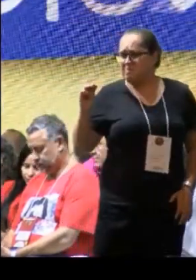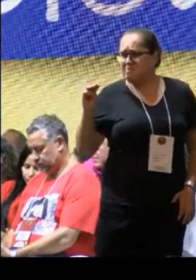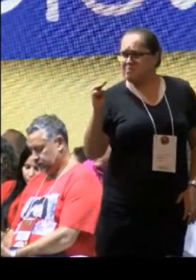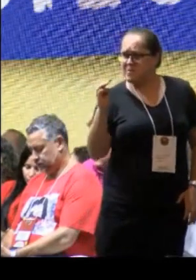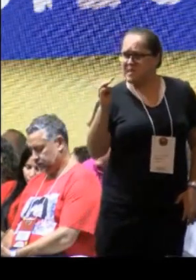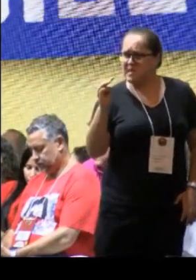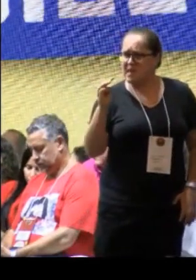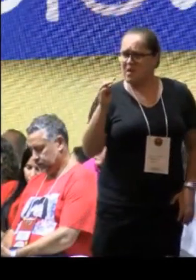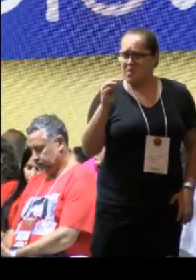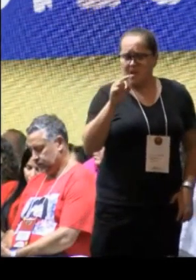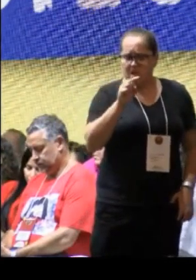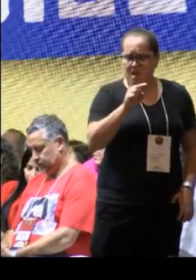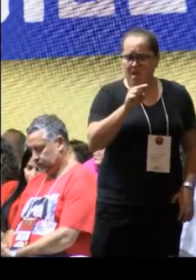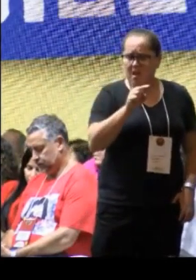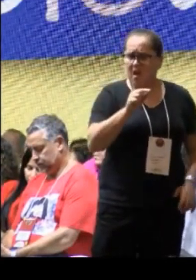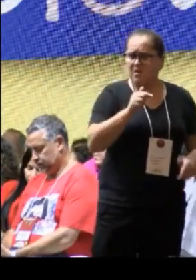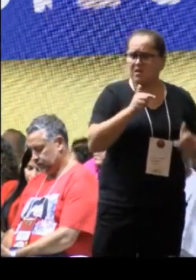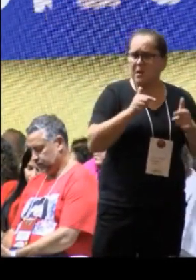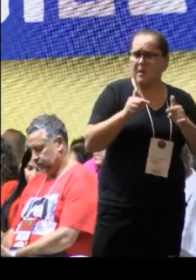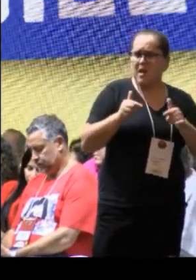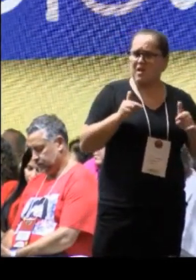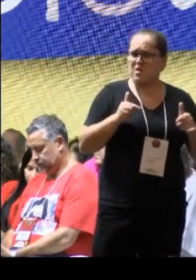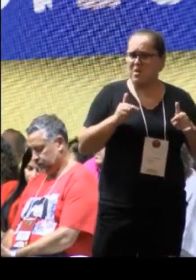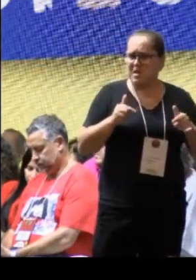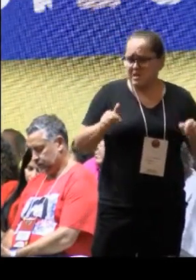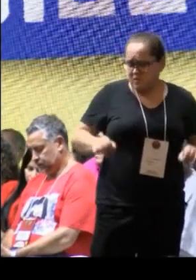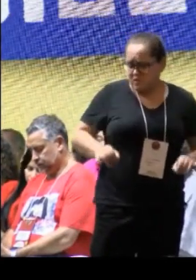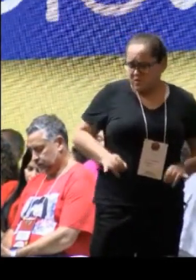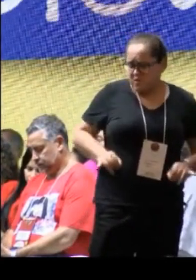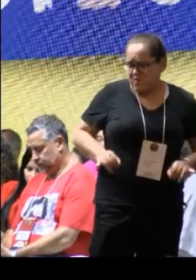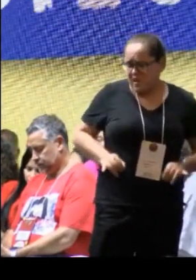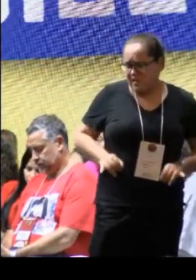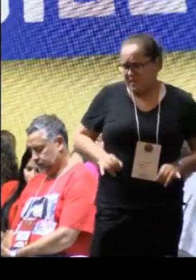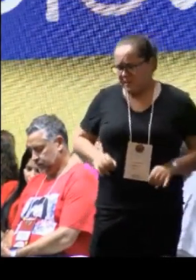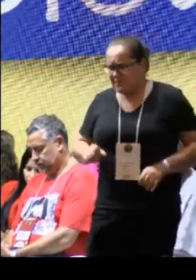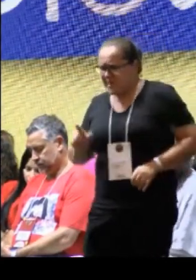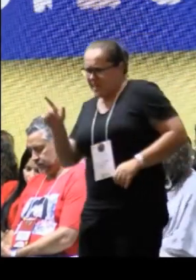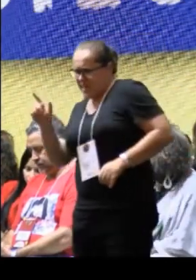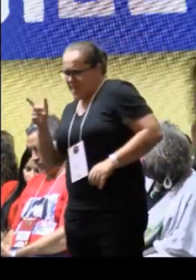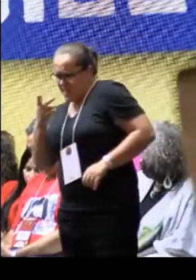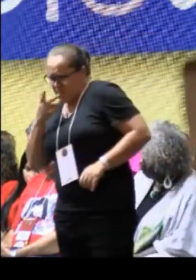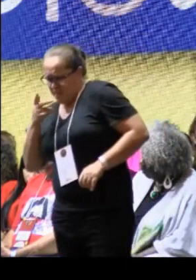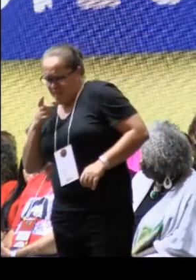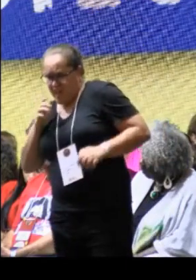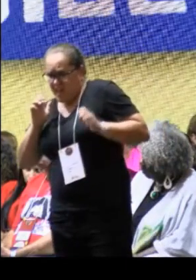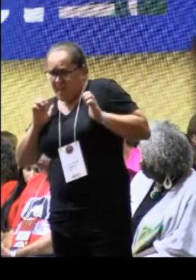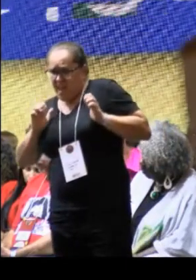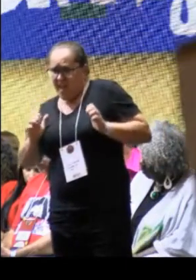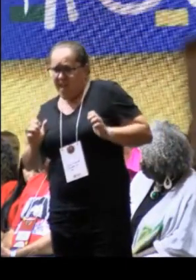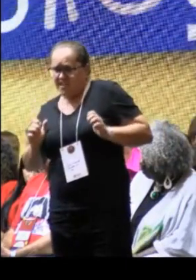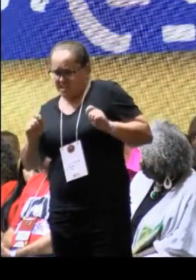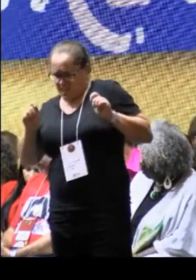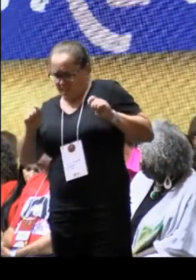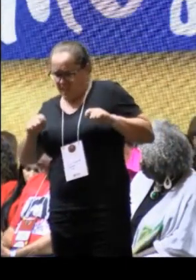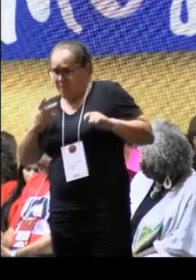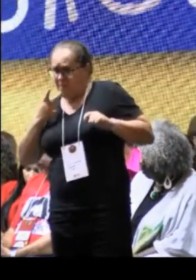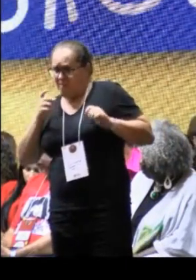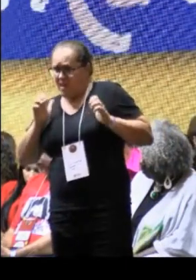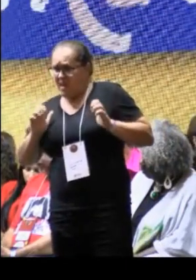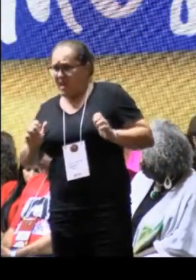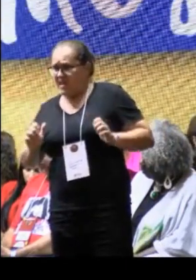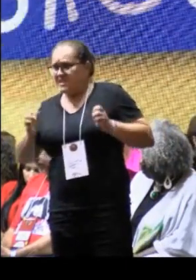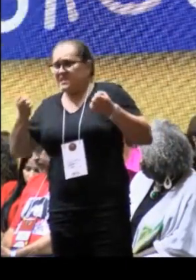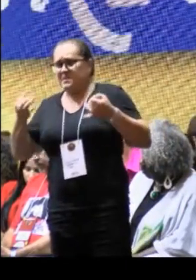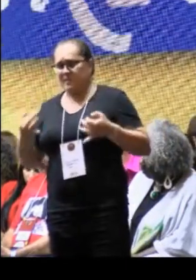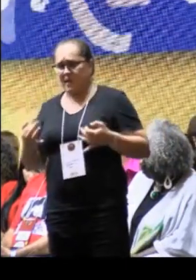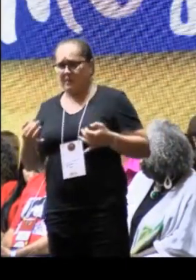desemprego? Não tem moral, não tem autoridade para discutir ética quem deu cobertura a